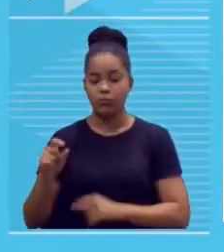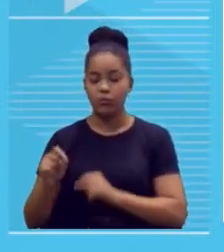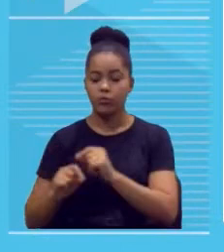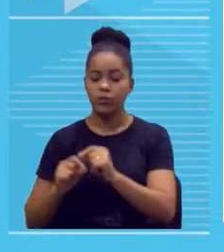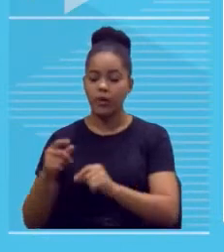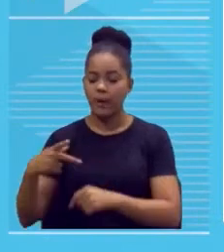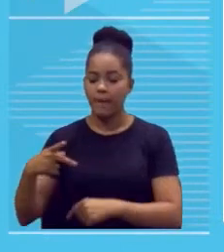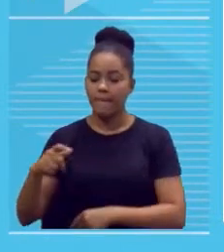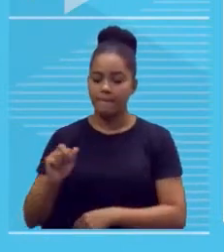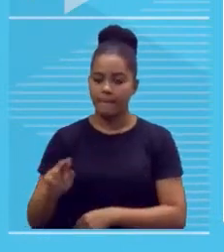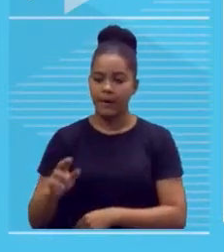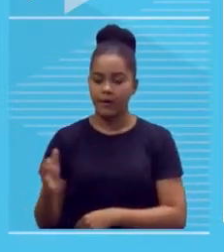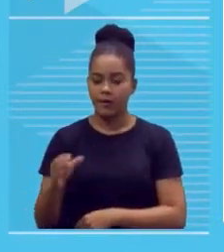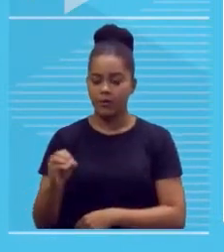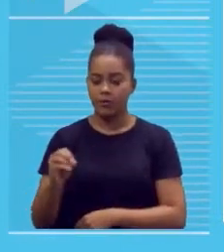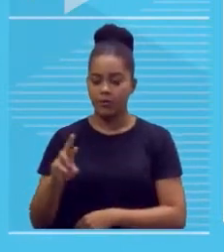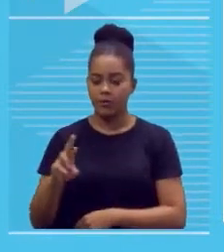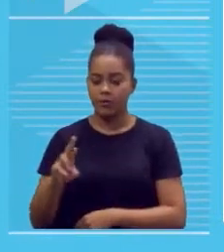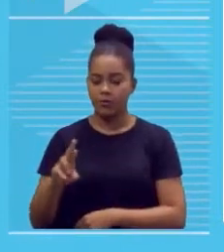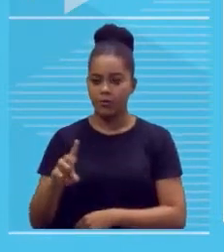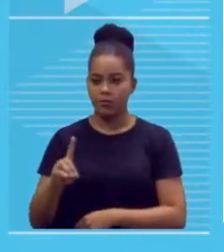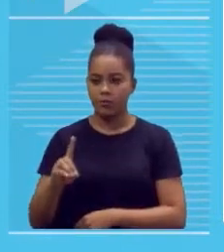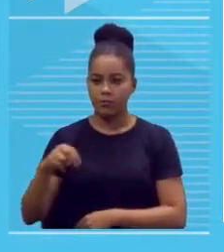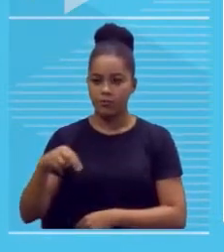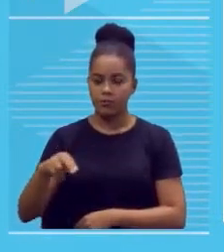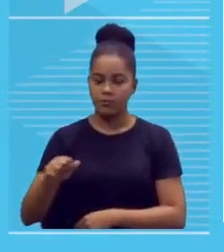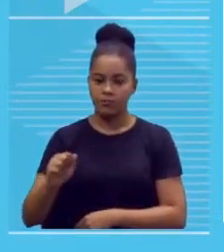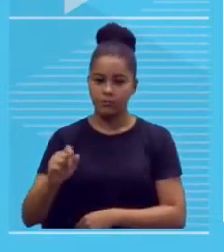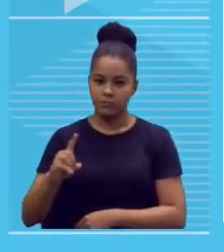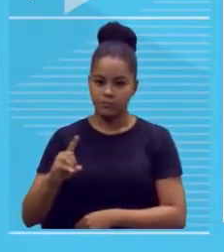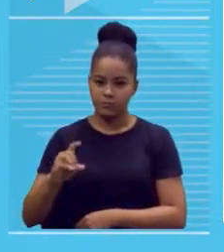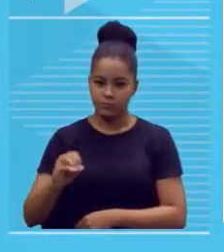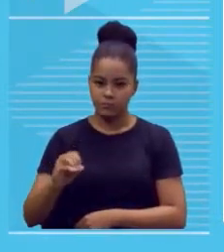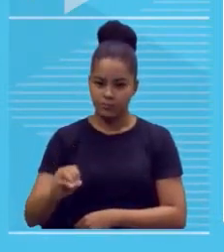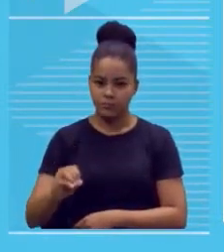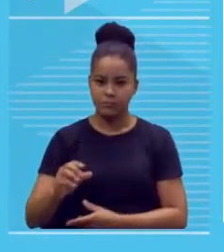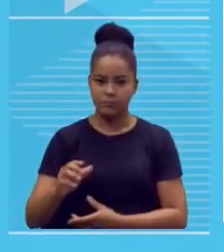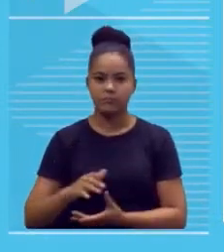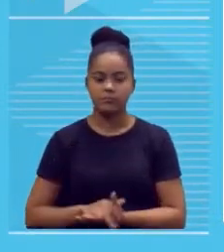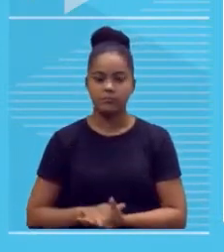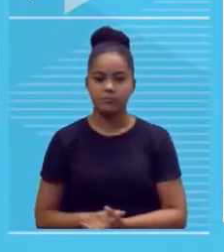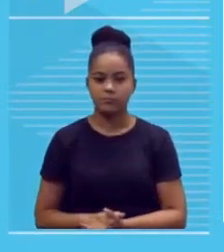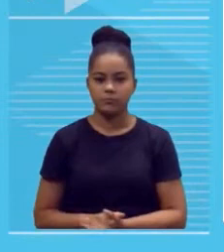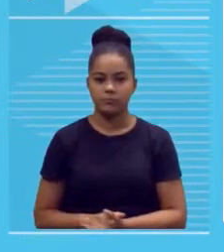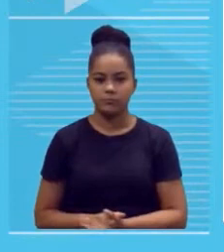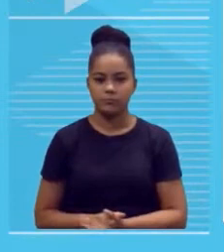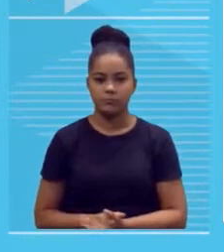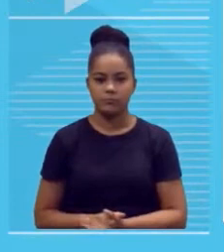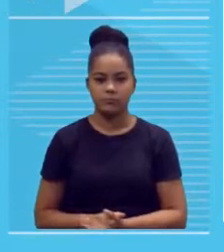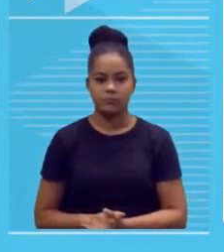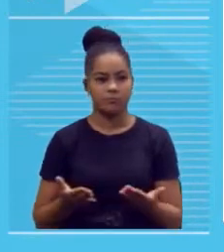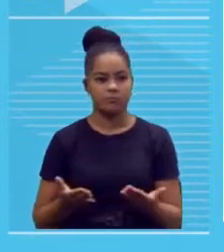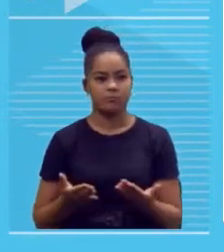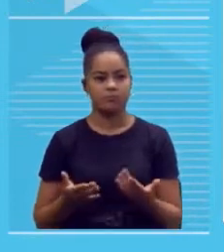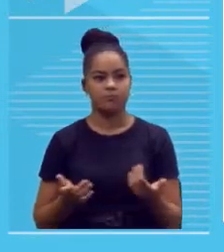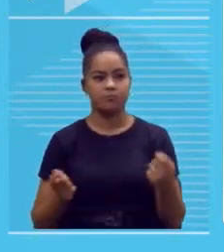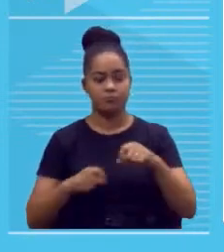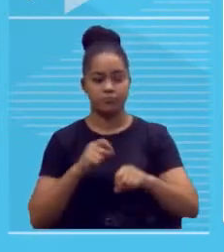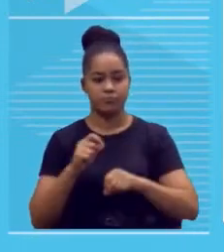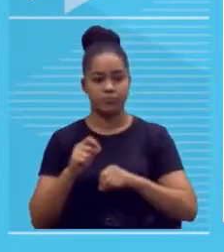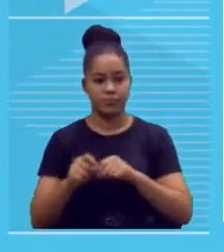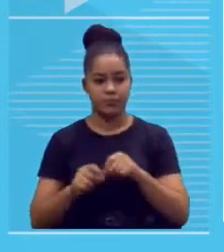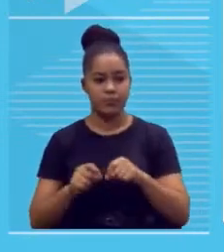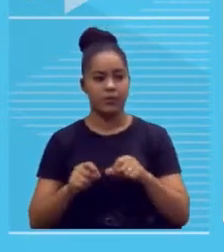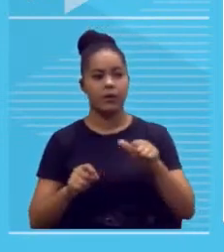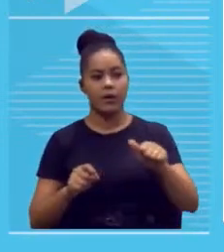esse par ordenado ele pode ser substituído na expressão AX mais B, que é